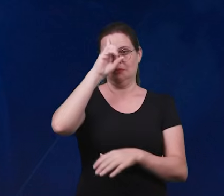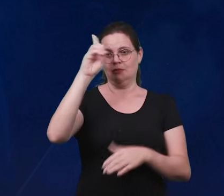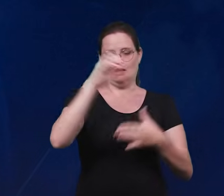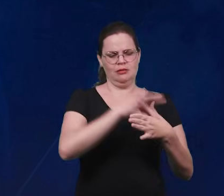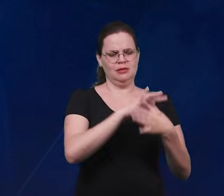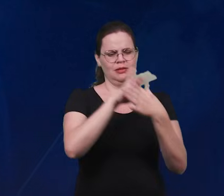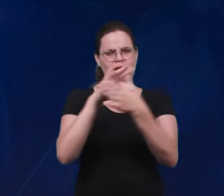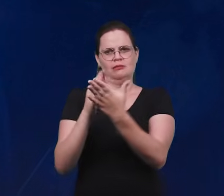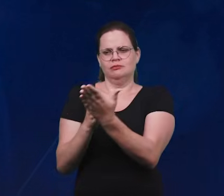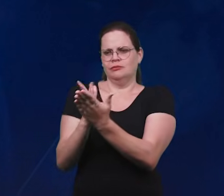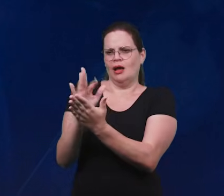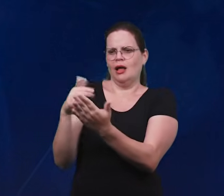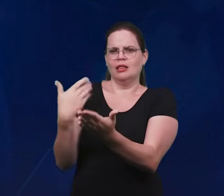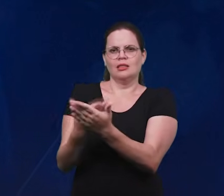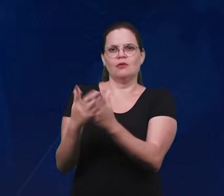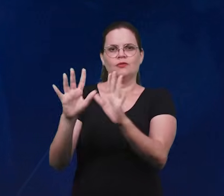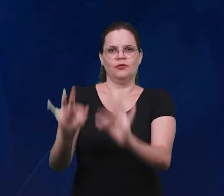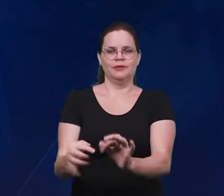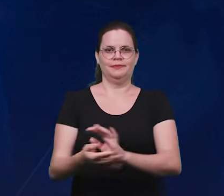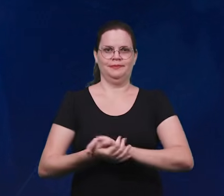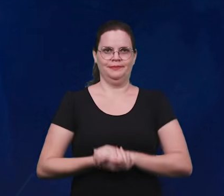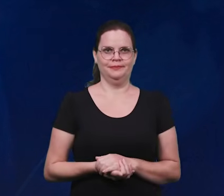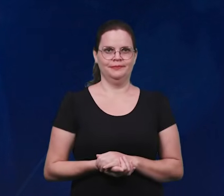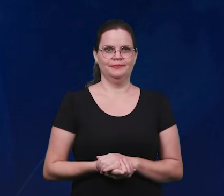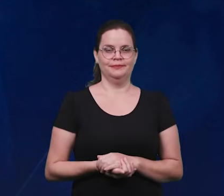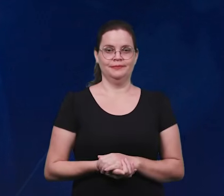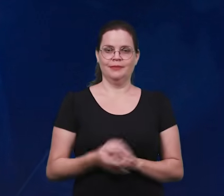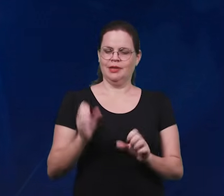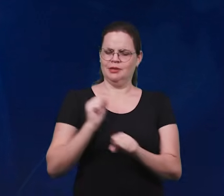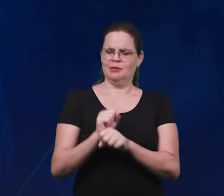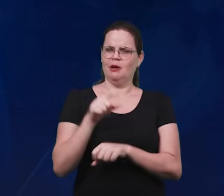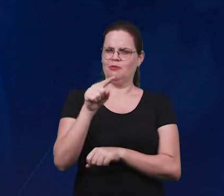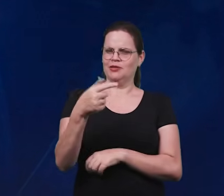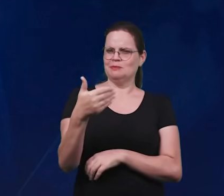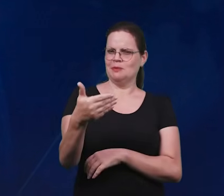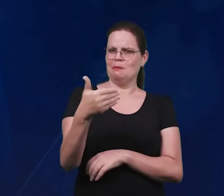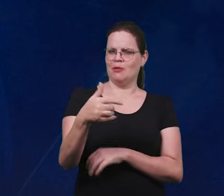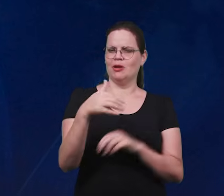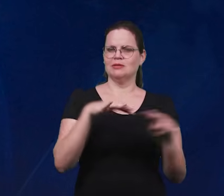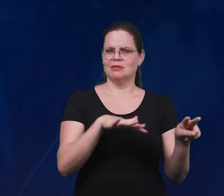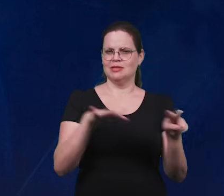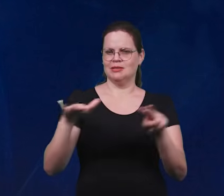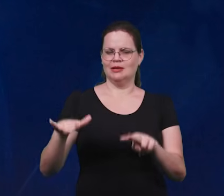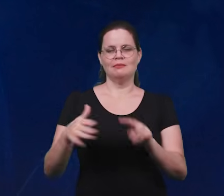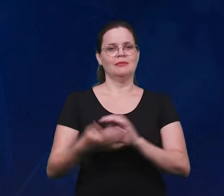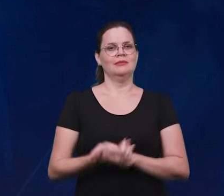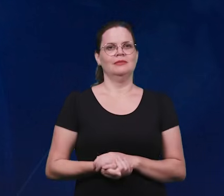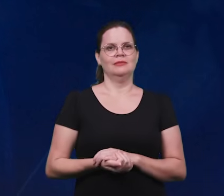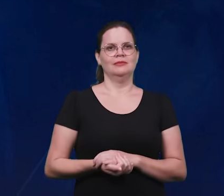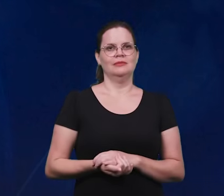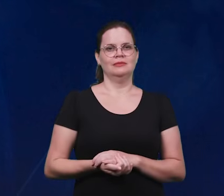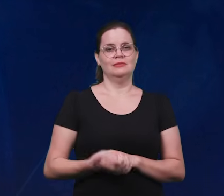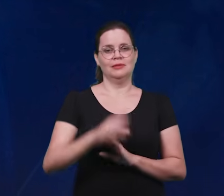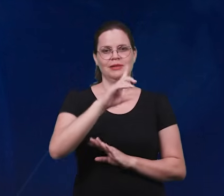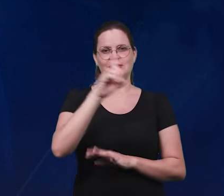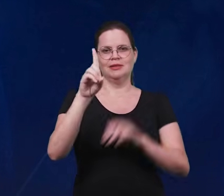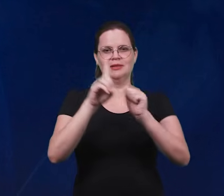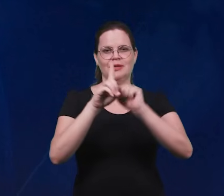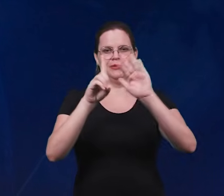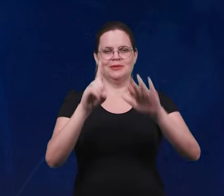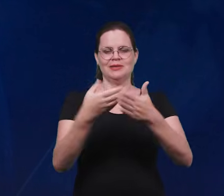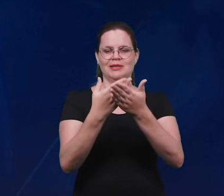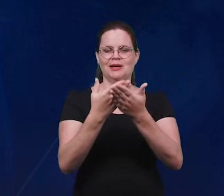Deus até o fim da jornada. Aguardamos sua participação conosco no próximo episódio e que Deus